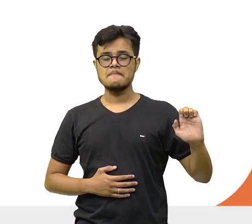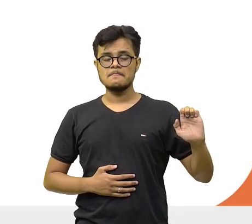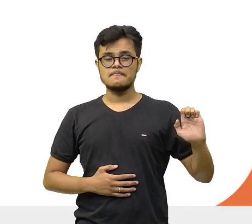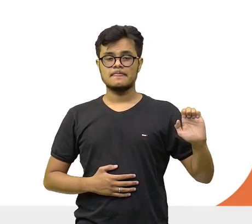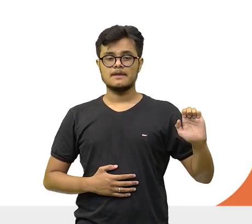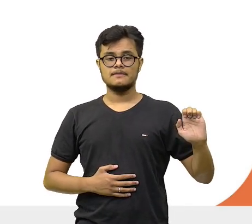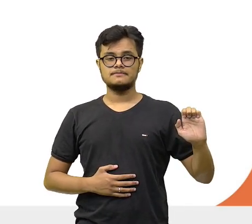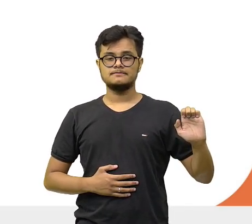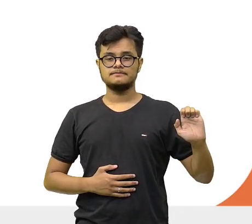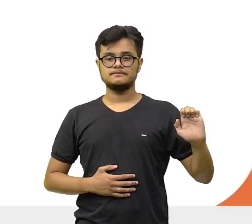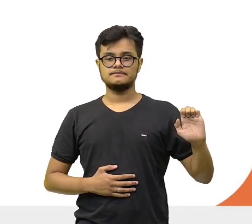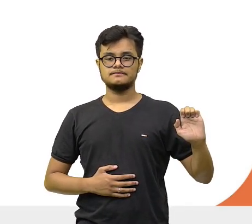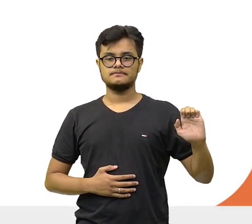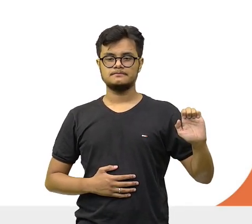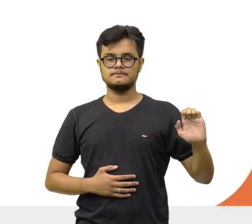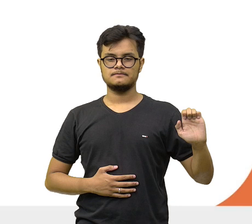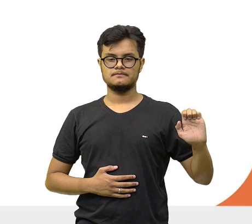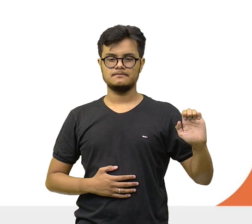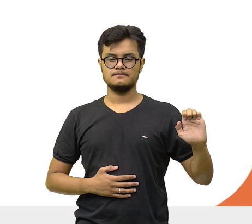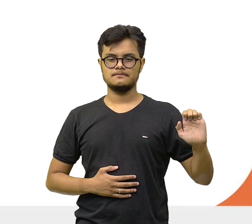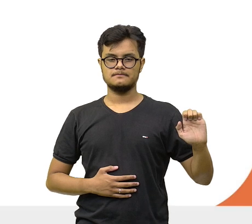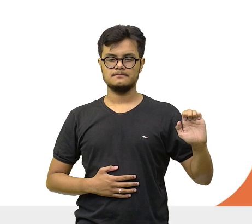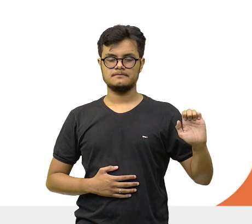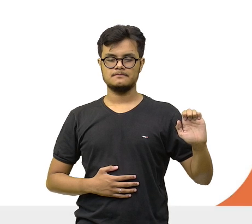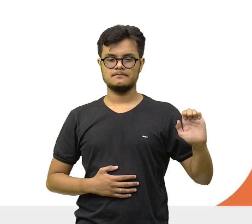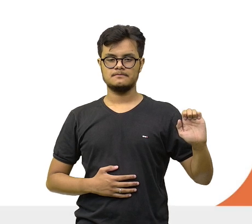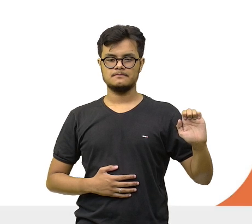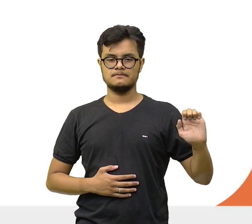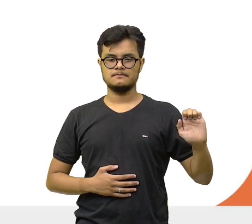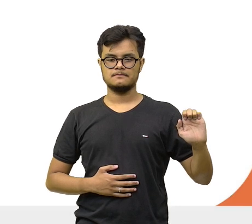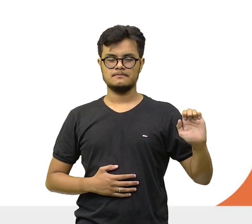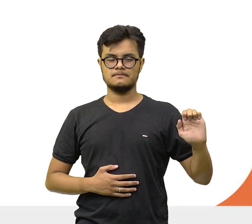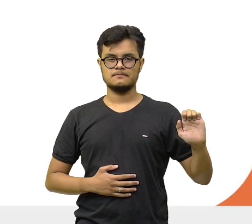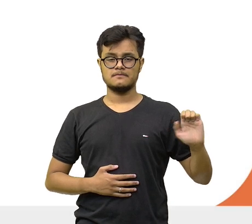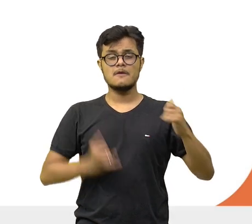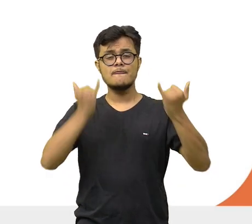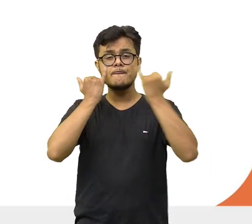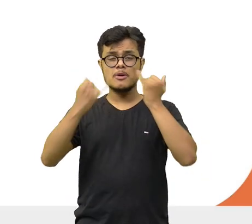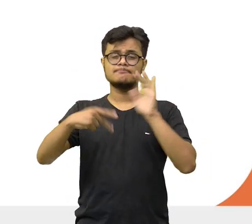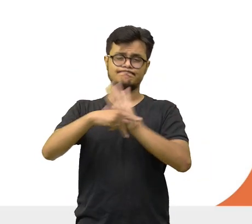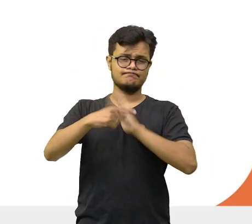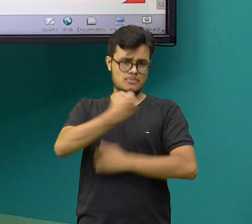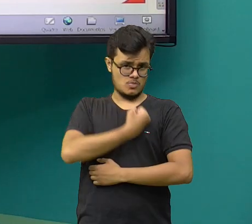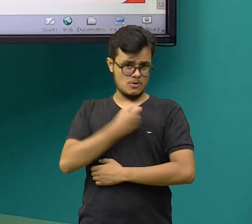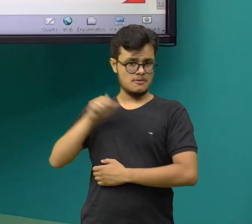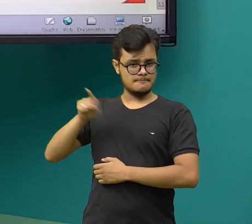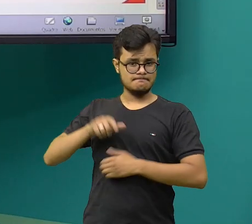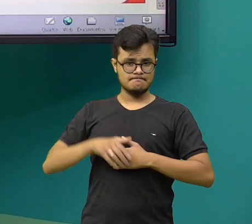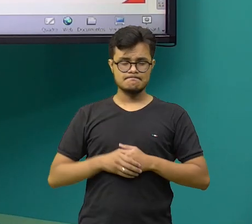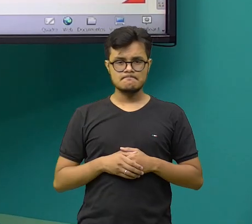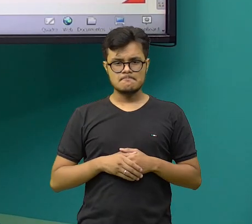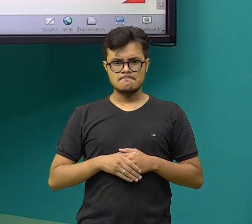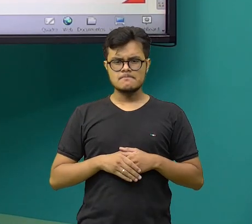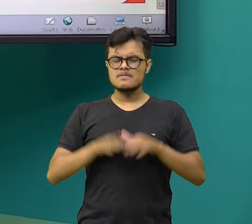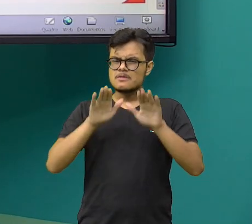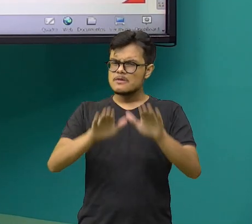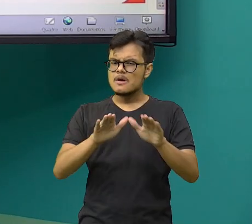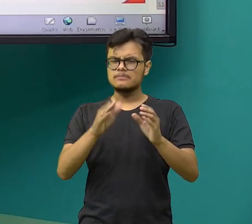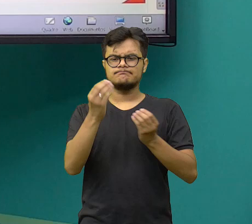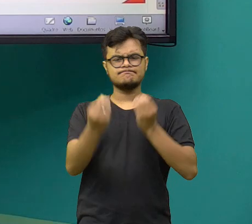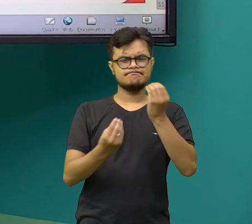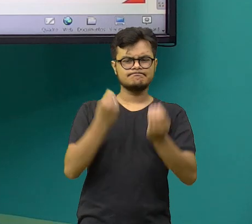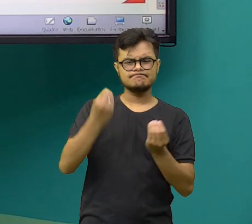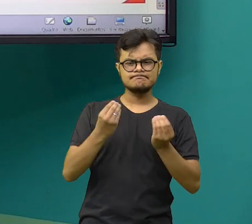340 joules, trabalho 950 joules, Q frio 610 joules. Vamos entender